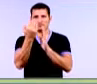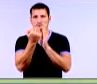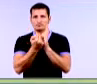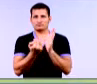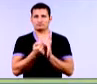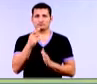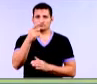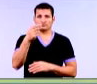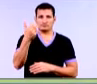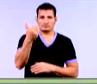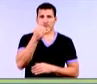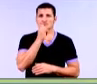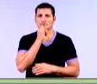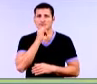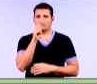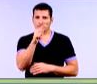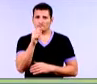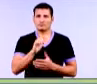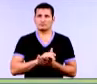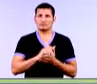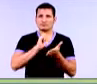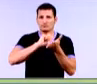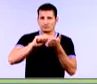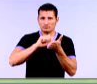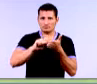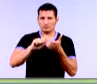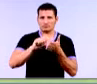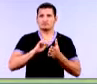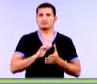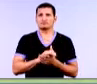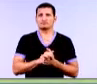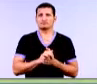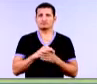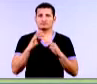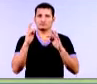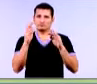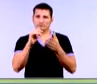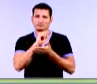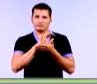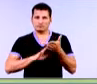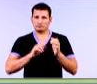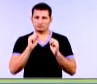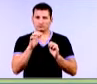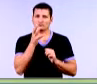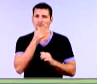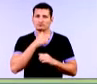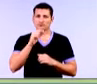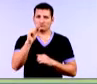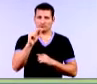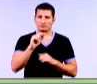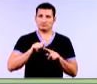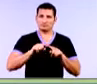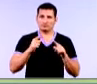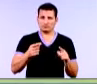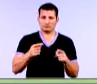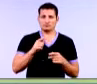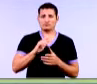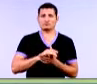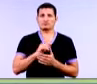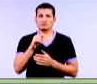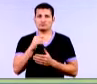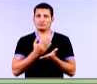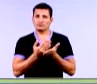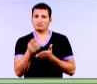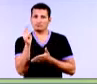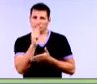primeiro exemplo aqui porque para a gente escrever todo o texto pode demorar um pouquinho, mas a ideia é, a partir daqui eu